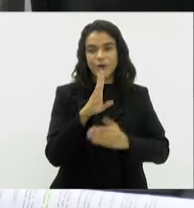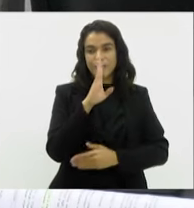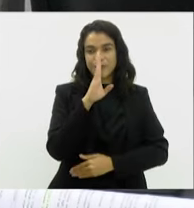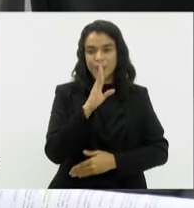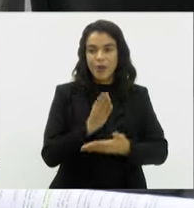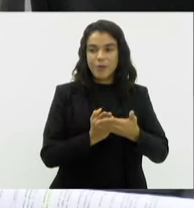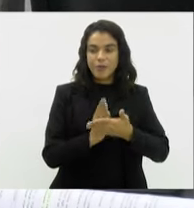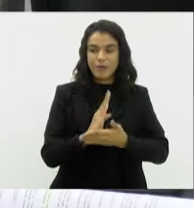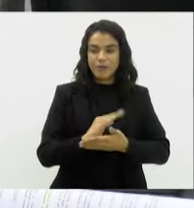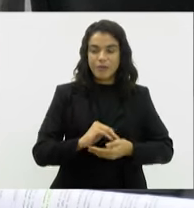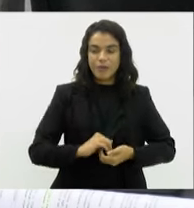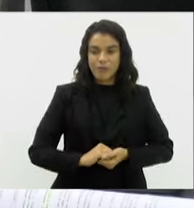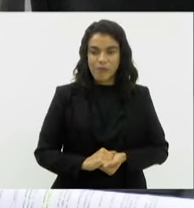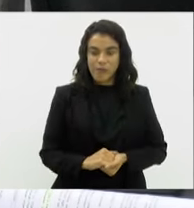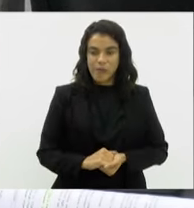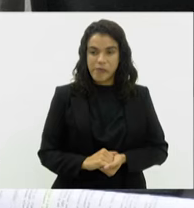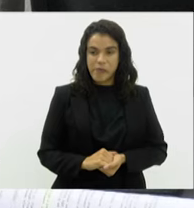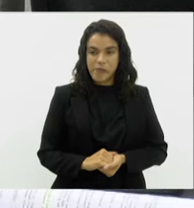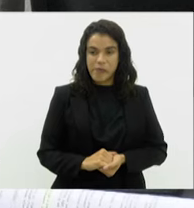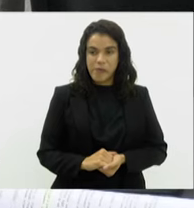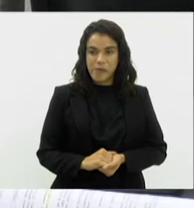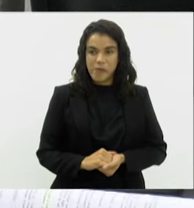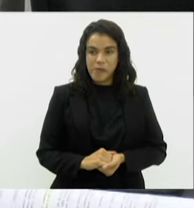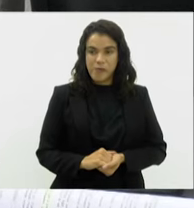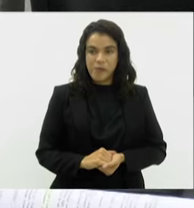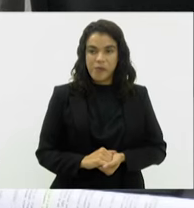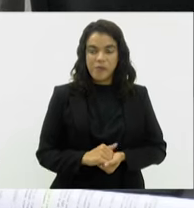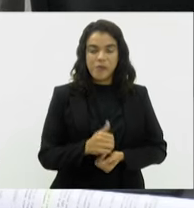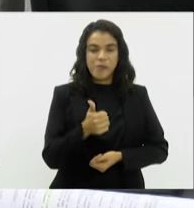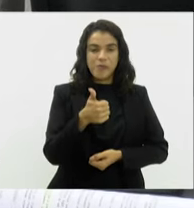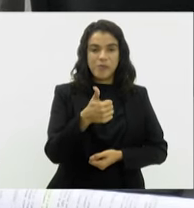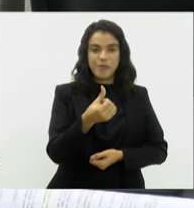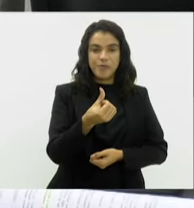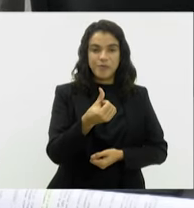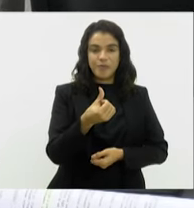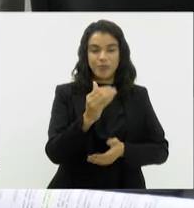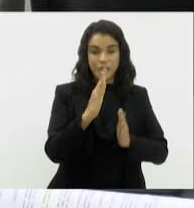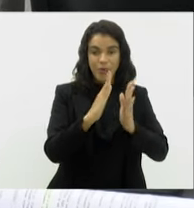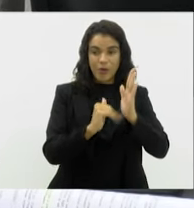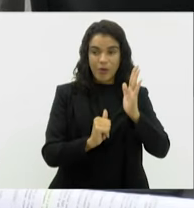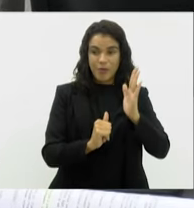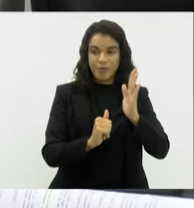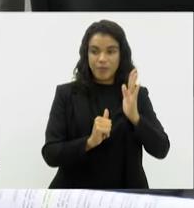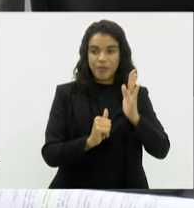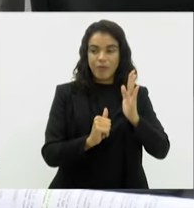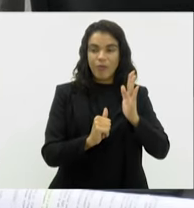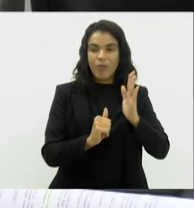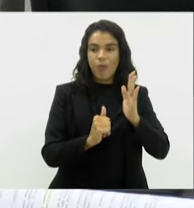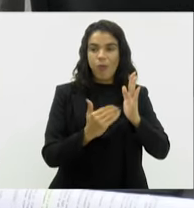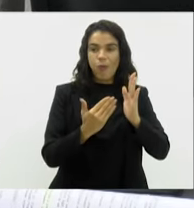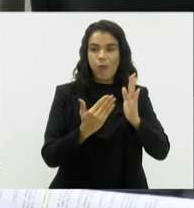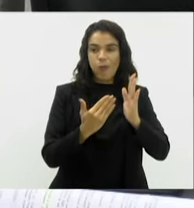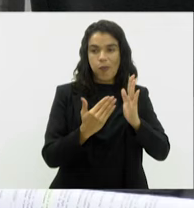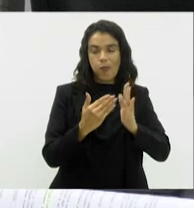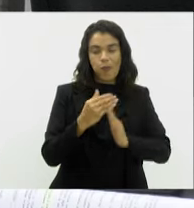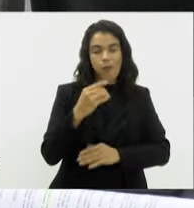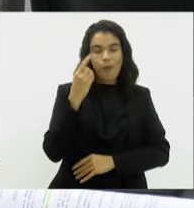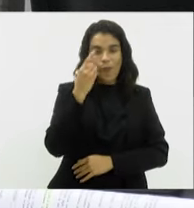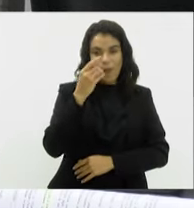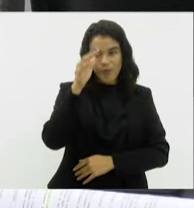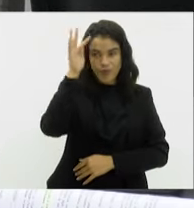estão, aprovado. O 16 da pauta foi retirado pelo relator Fred